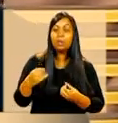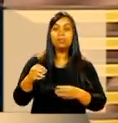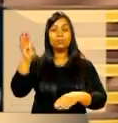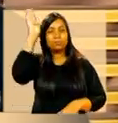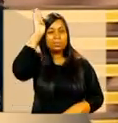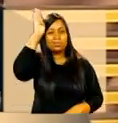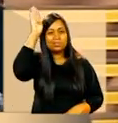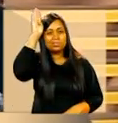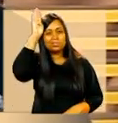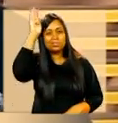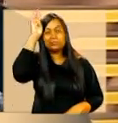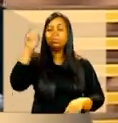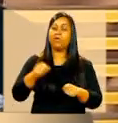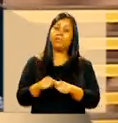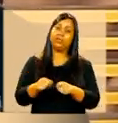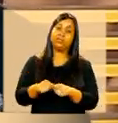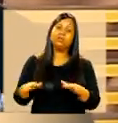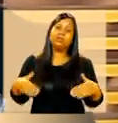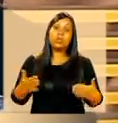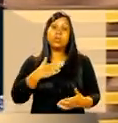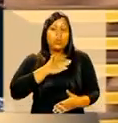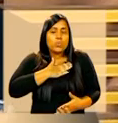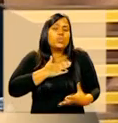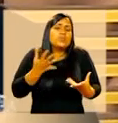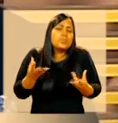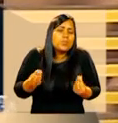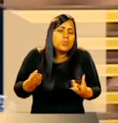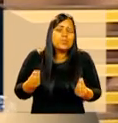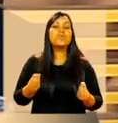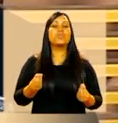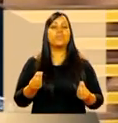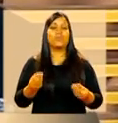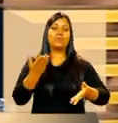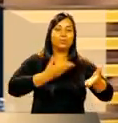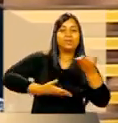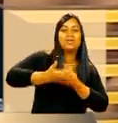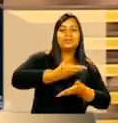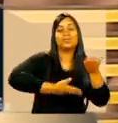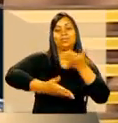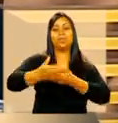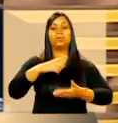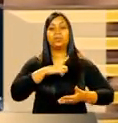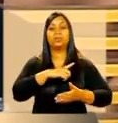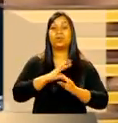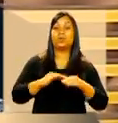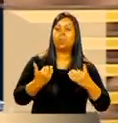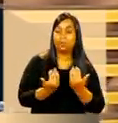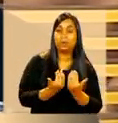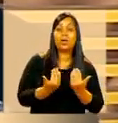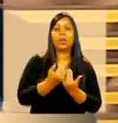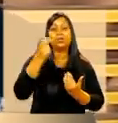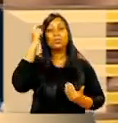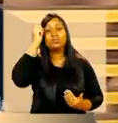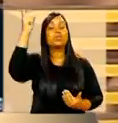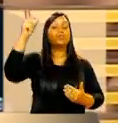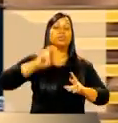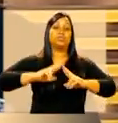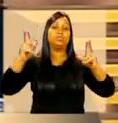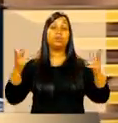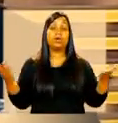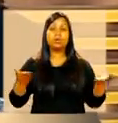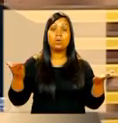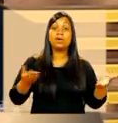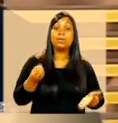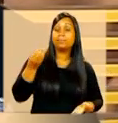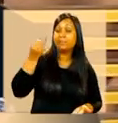trabalhando a fazer dessa forma. E eu gosto muito dessa troca que eu tenho com as comunidades, com essas culturas diferentes. Então, agora minhas